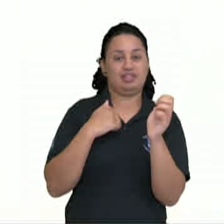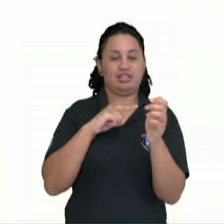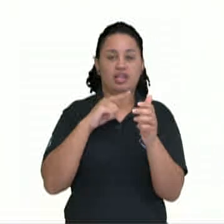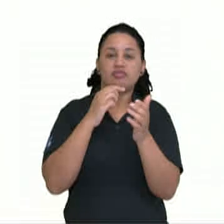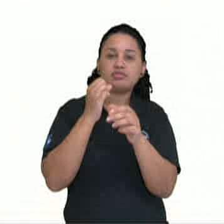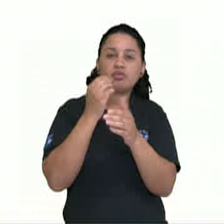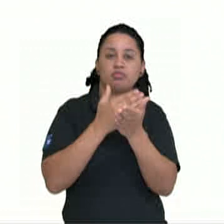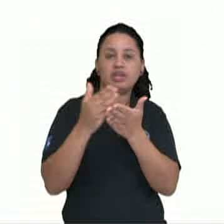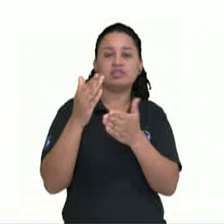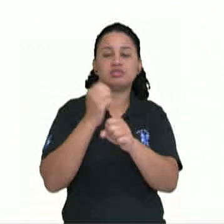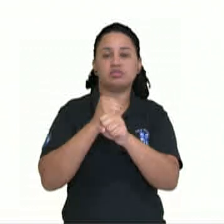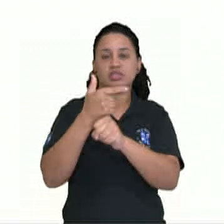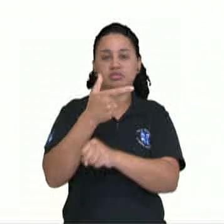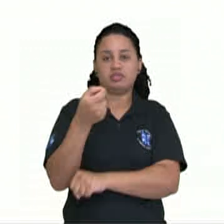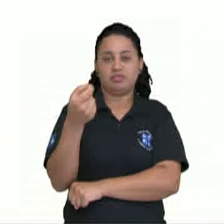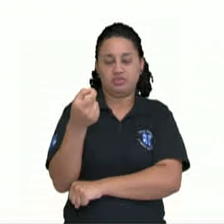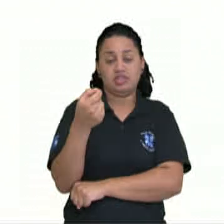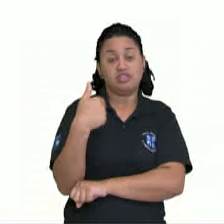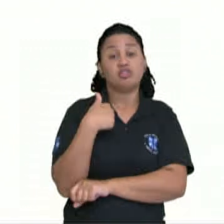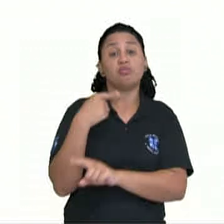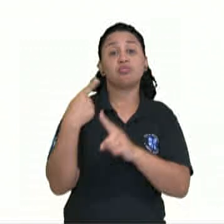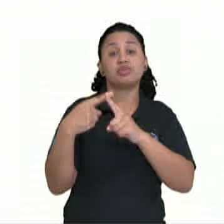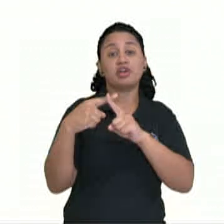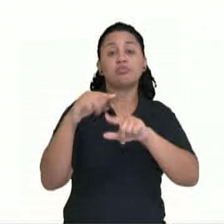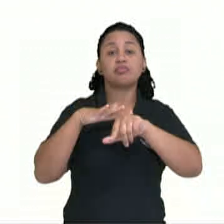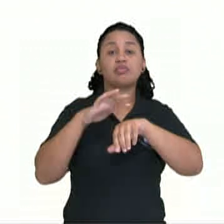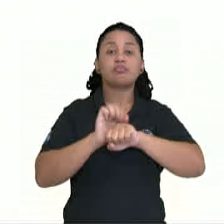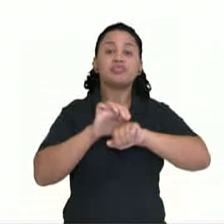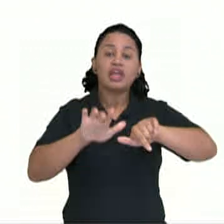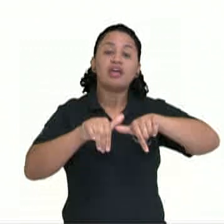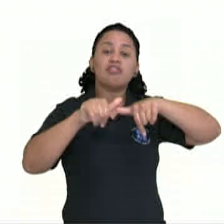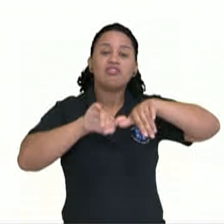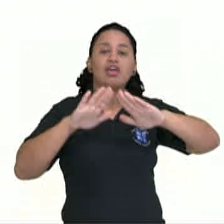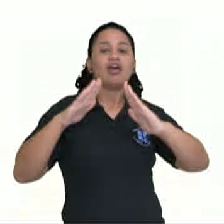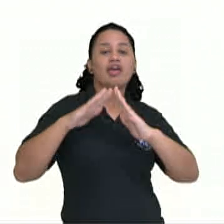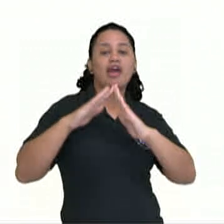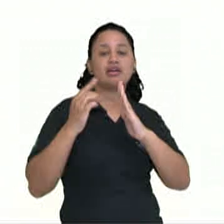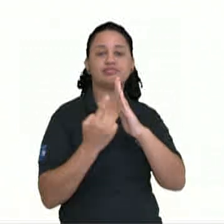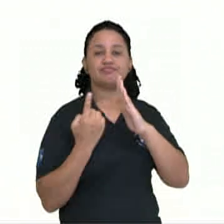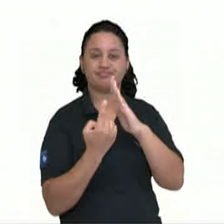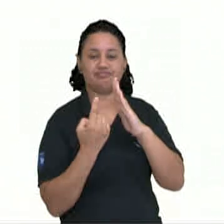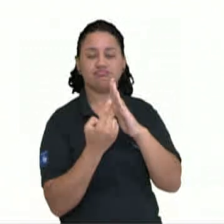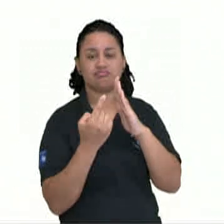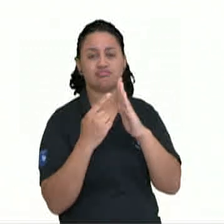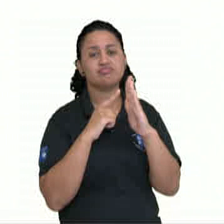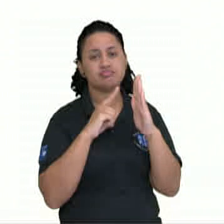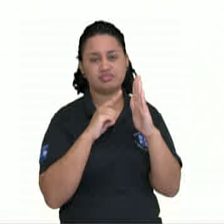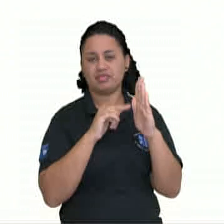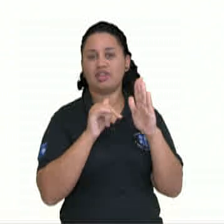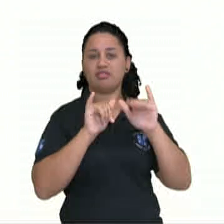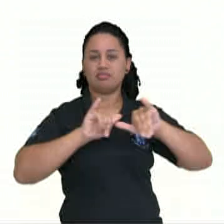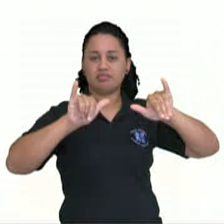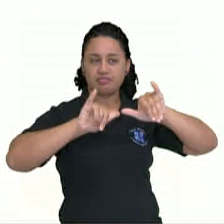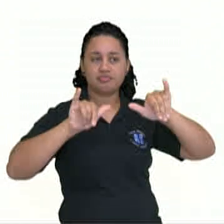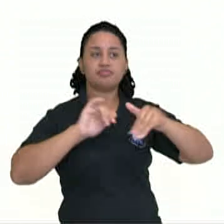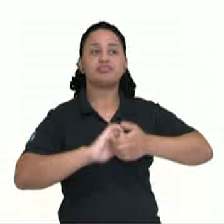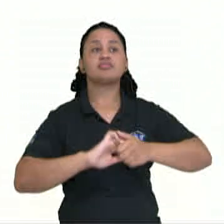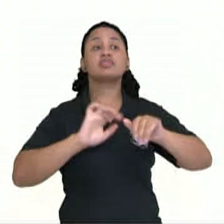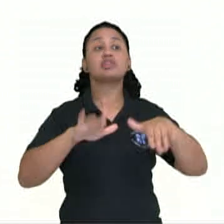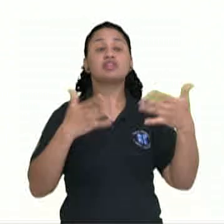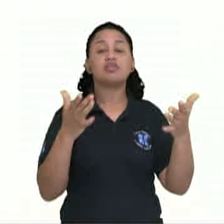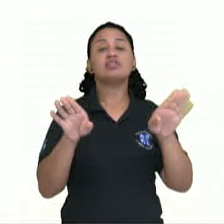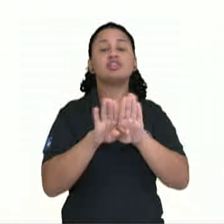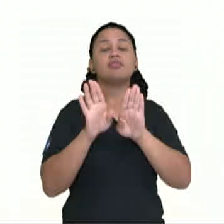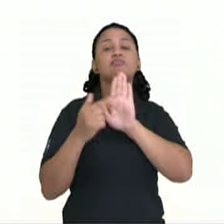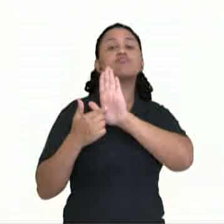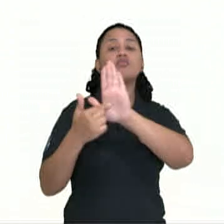2020 estão relacionadas à pandemia e ao isolamento social, como informado no início da notícia. Contudo, isso também